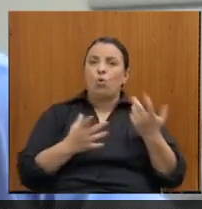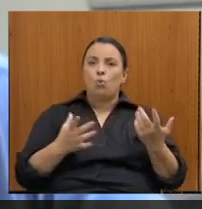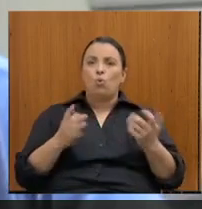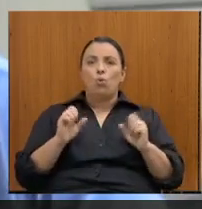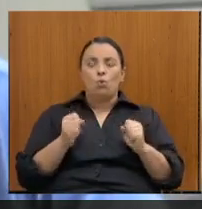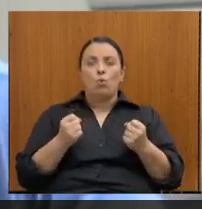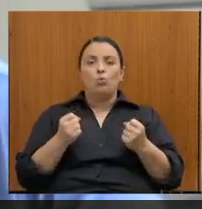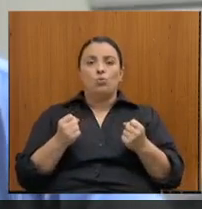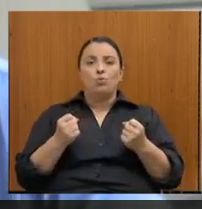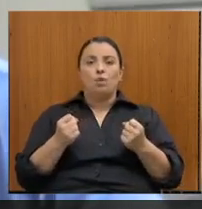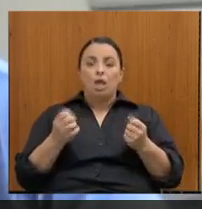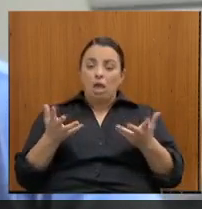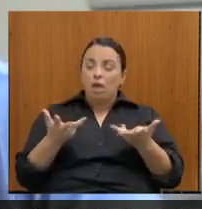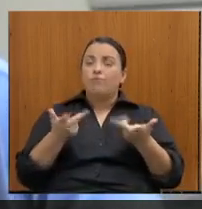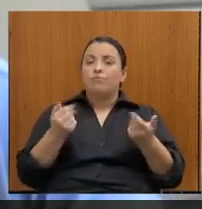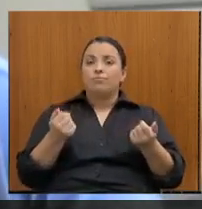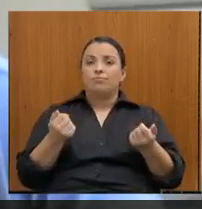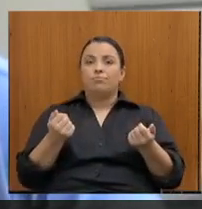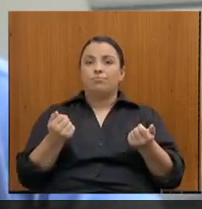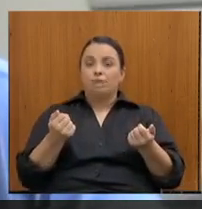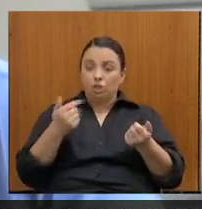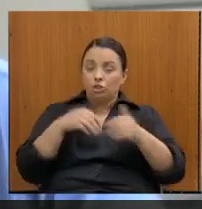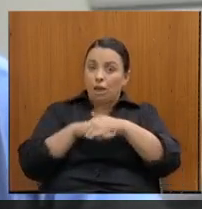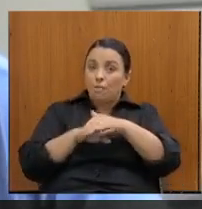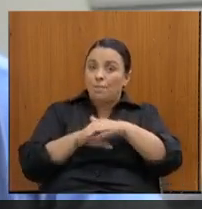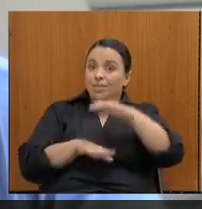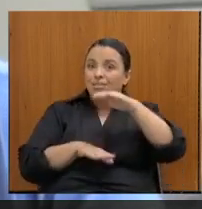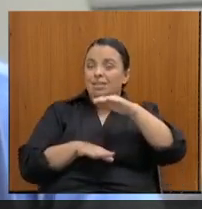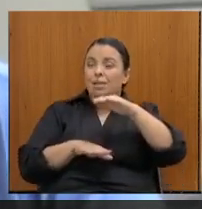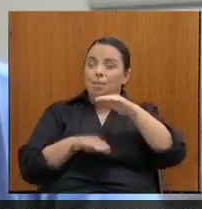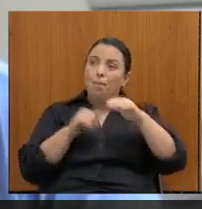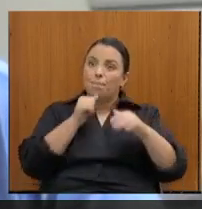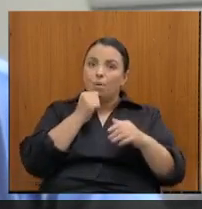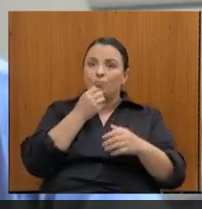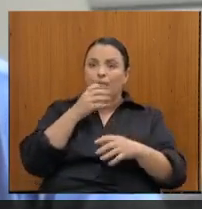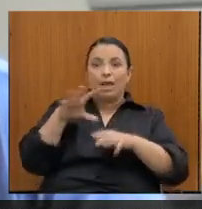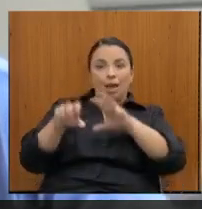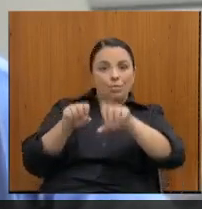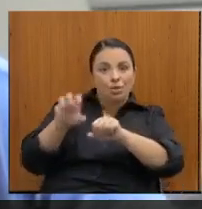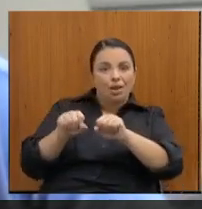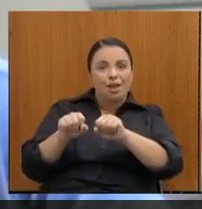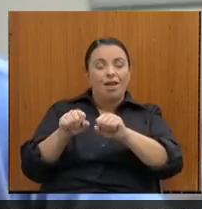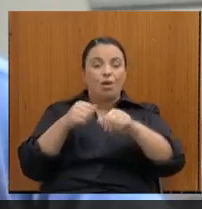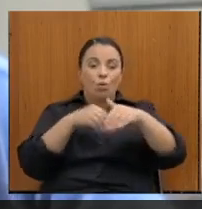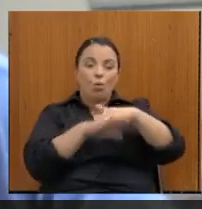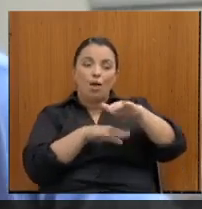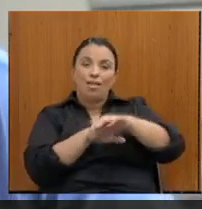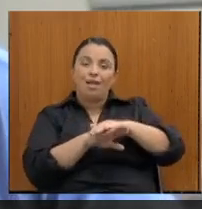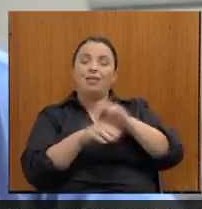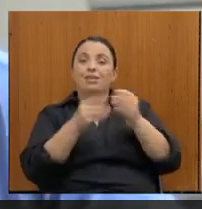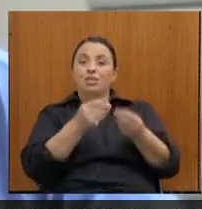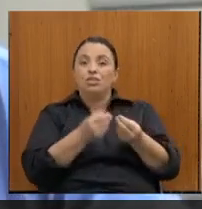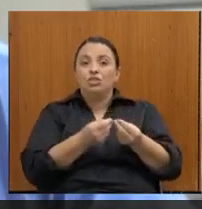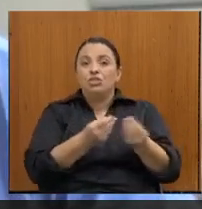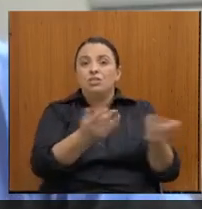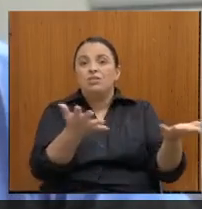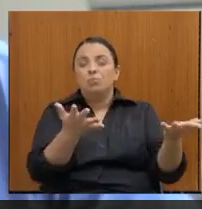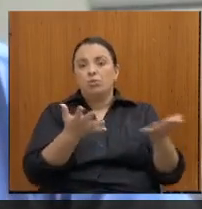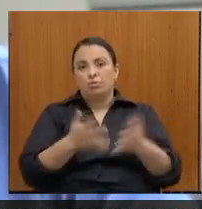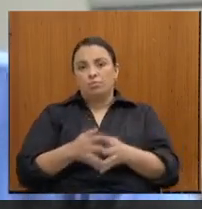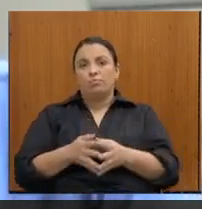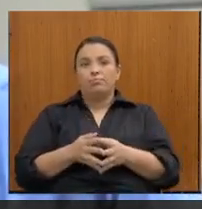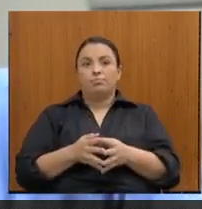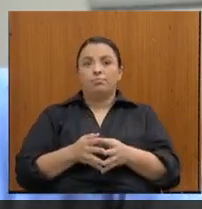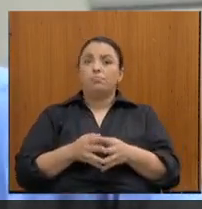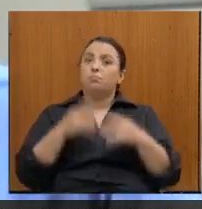armazenar e destruí deixa os desafios né capturar armazenar e distribuir E aí eu